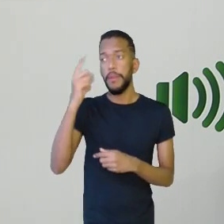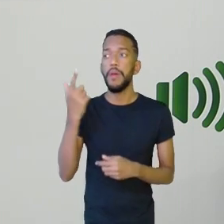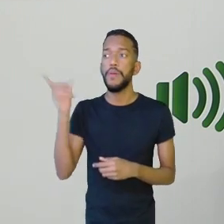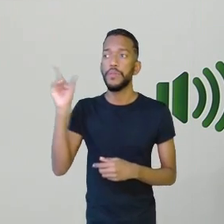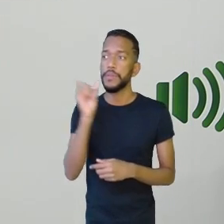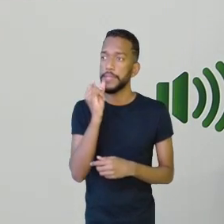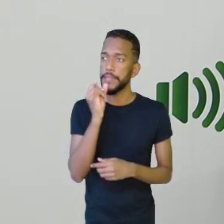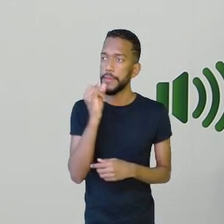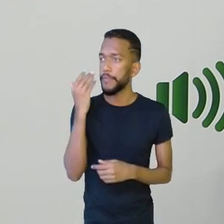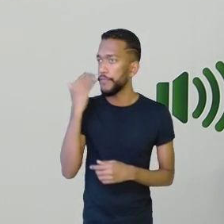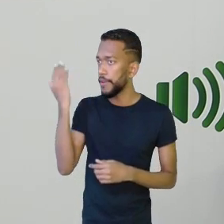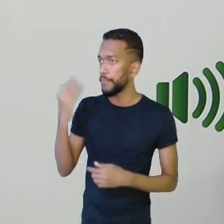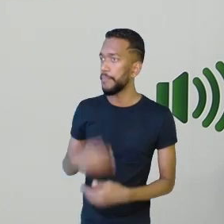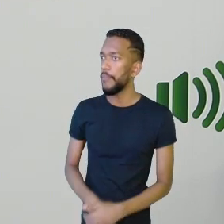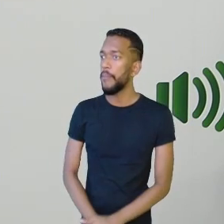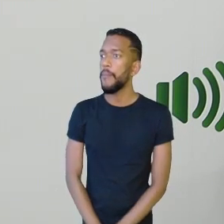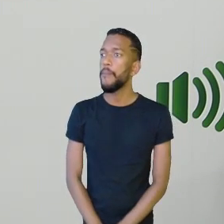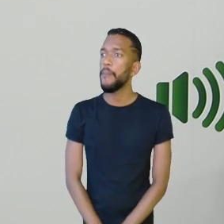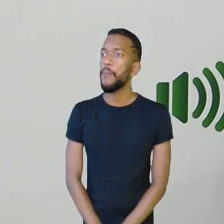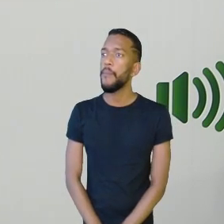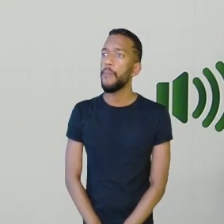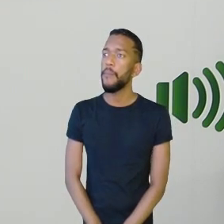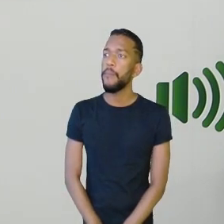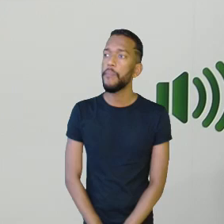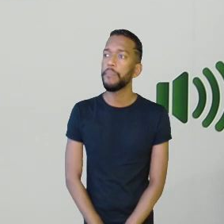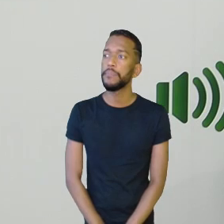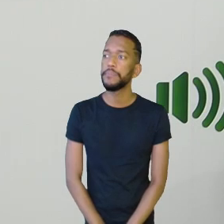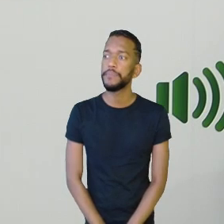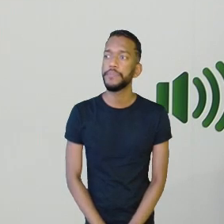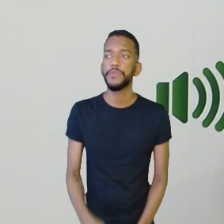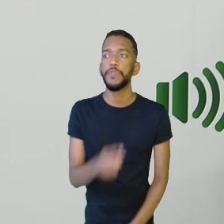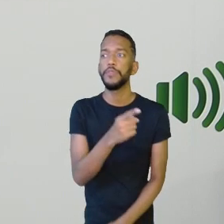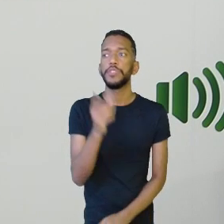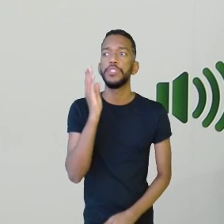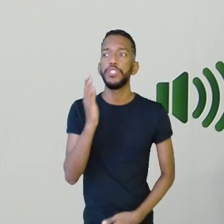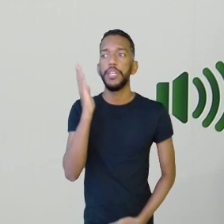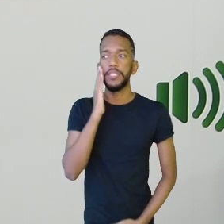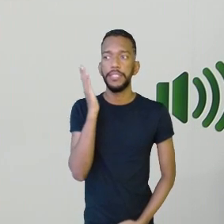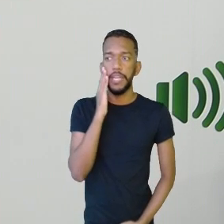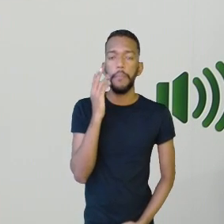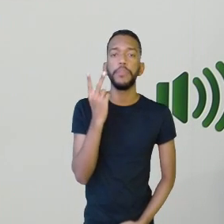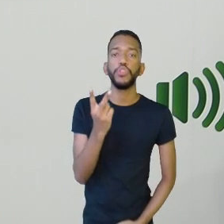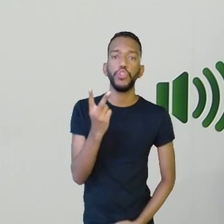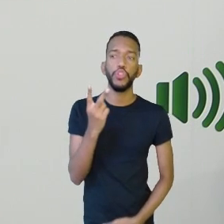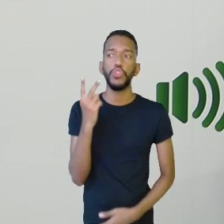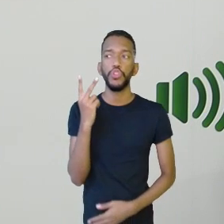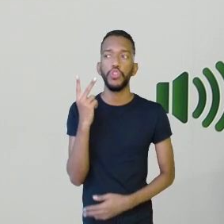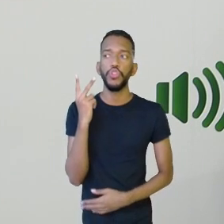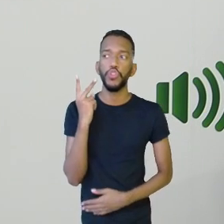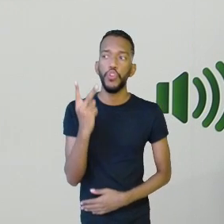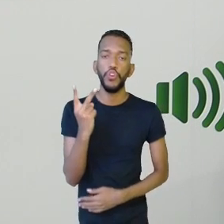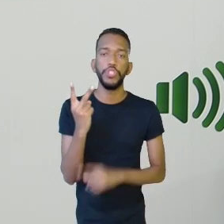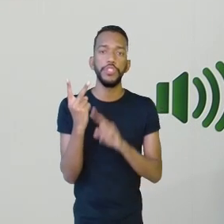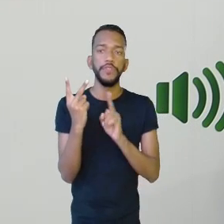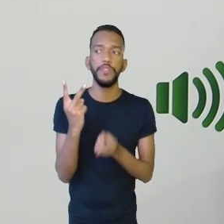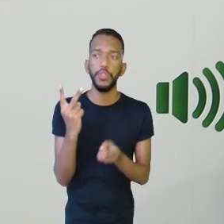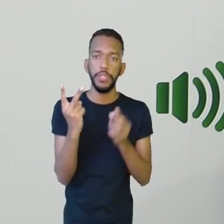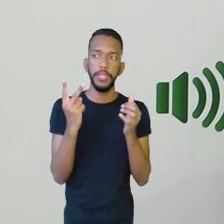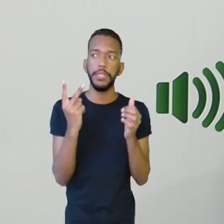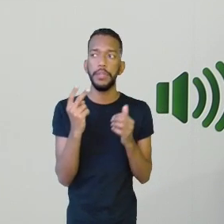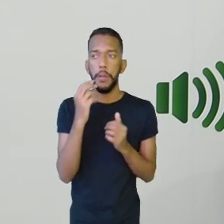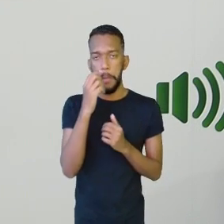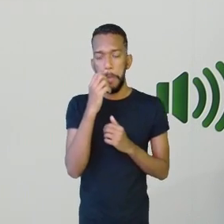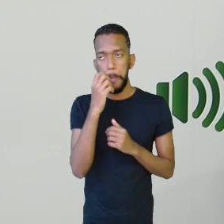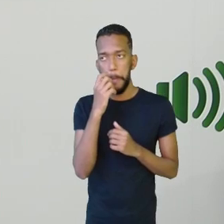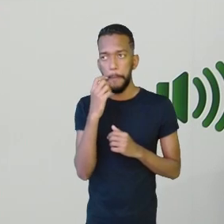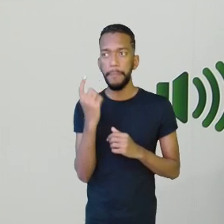exemplo. Olha só, aqui vocês já sabem, 2 décimos, ele pode ser